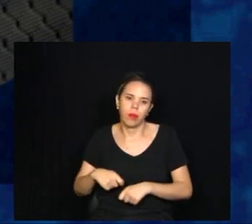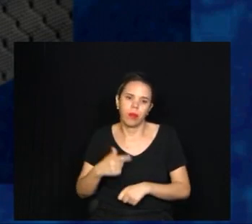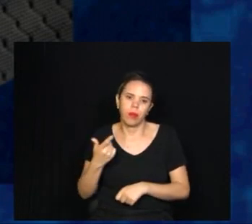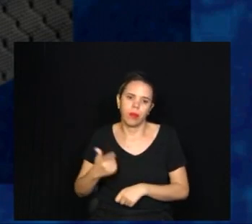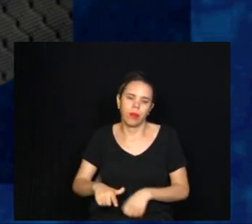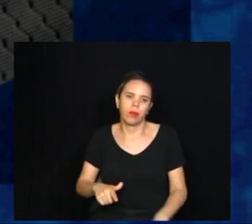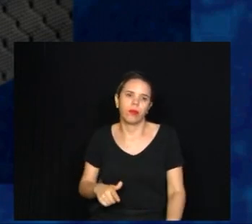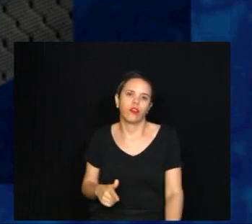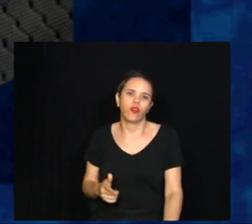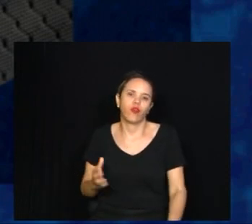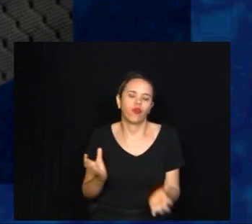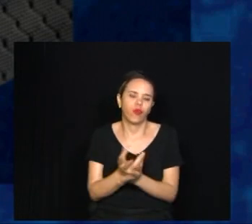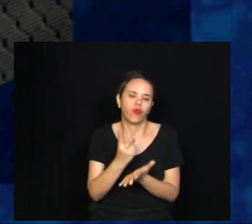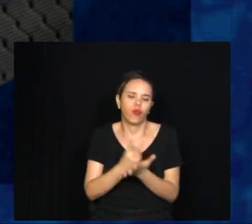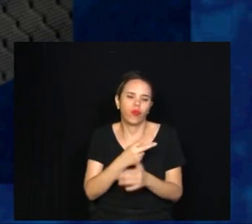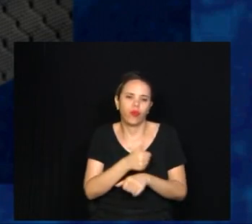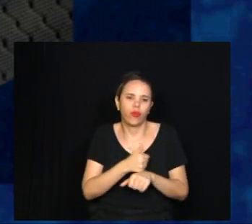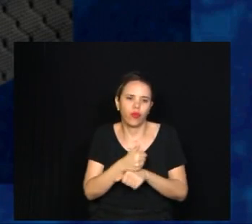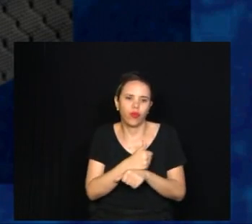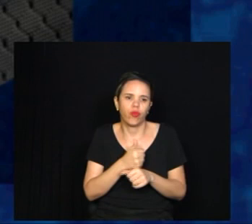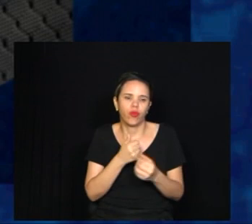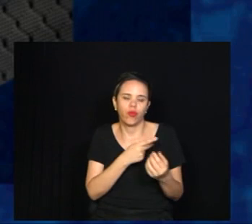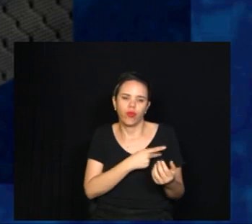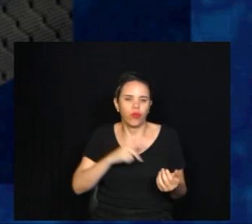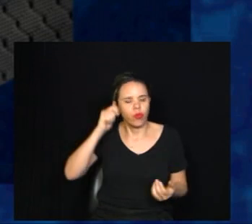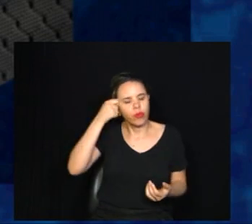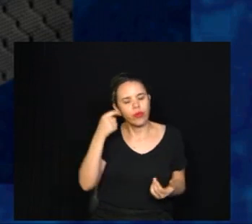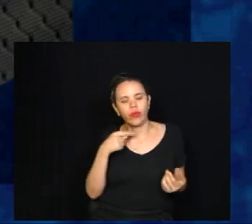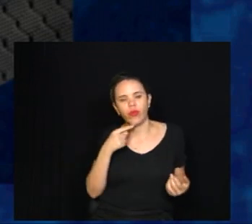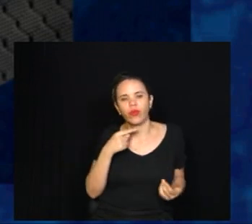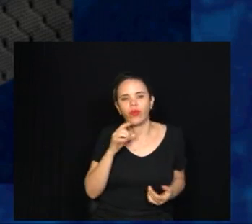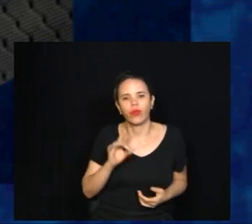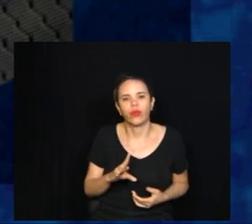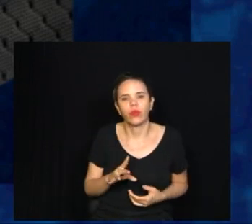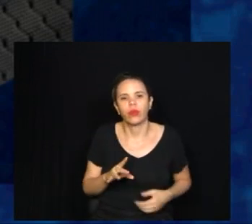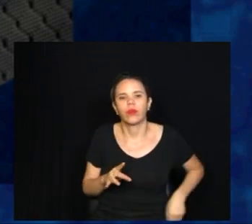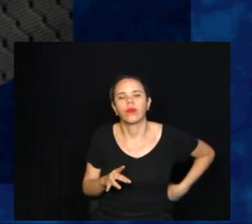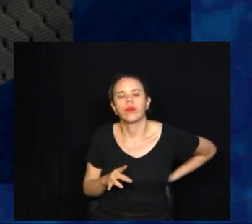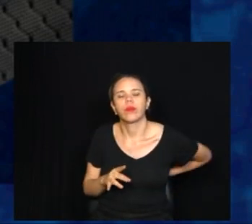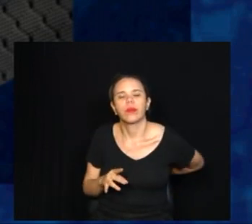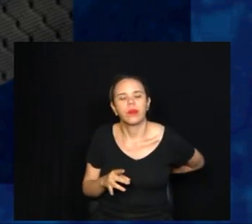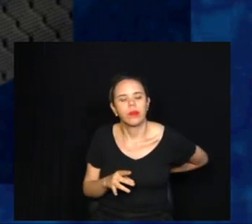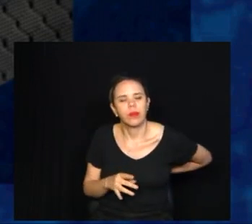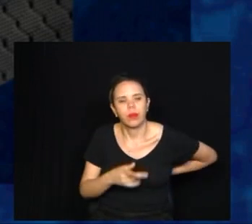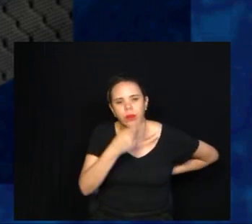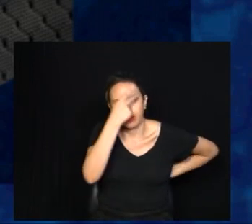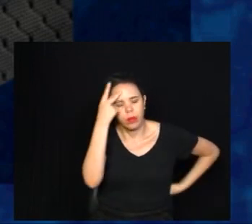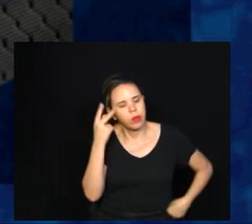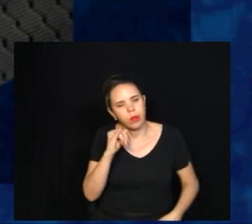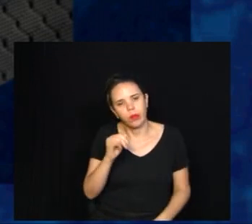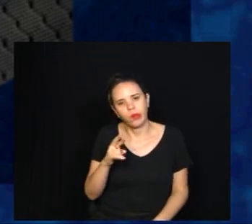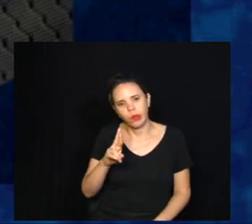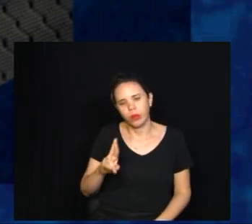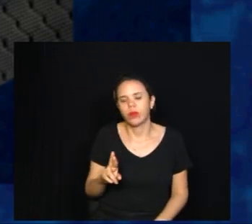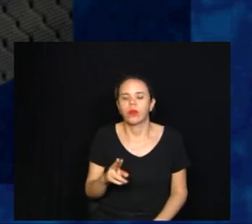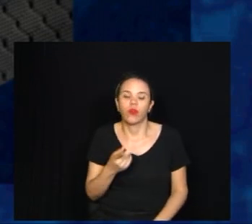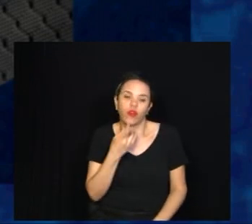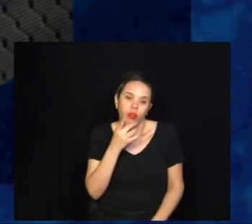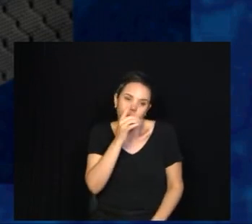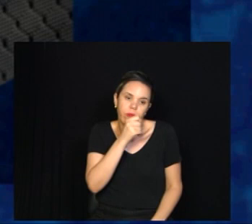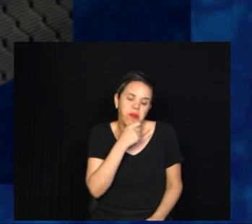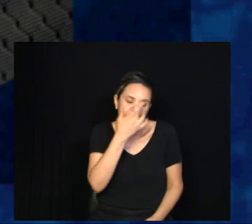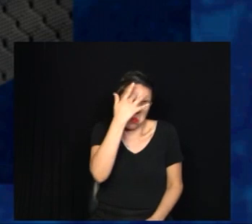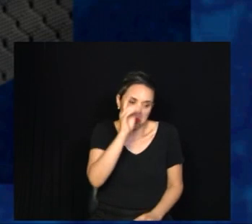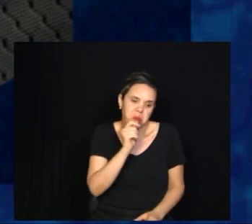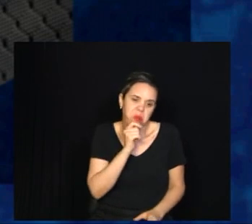a formação que enfrentou a Ponte Preta. Fica a dúvida só sobre a manutenção do atacante do Júnior Todinho, né? Que ele ainda não